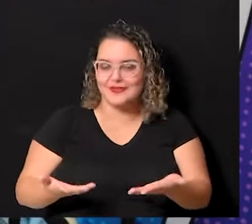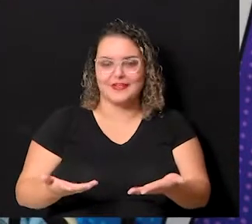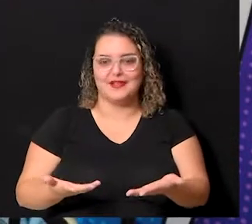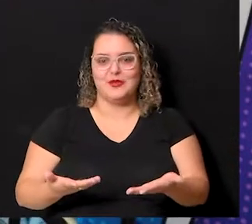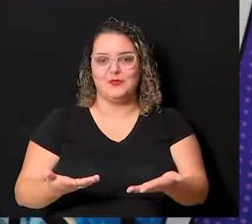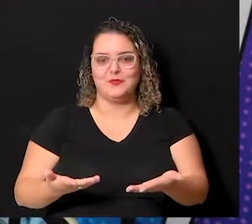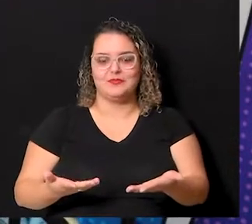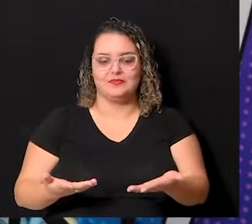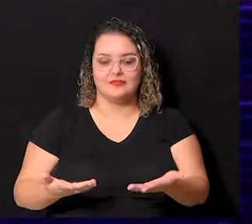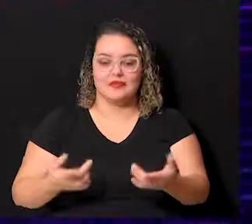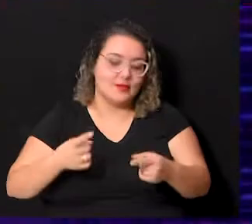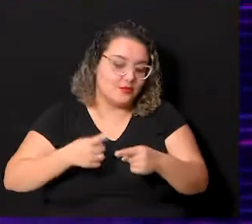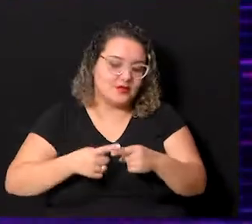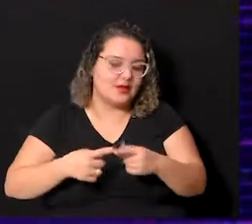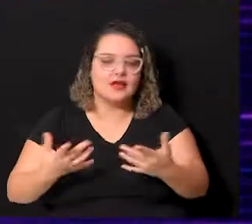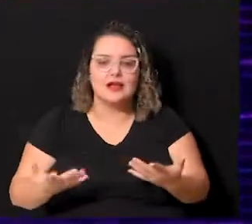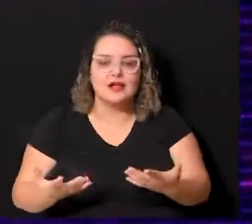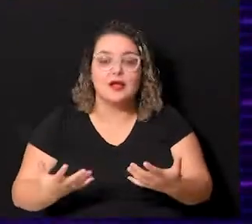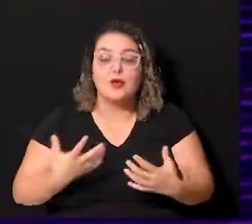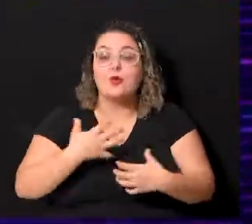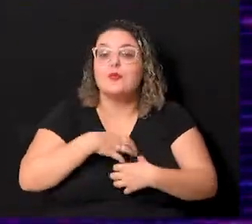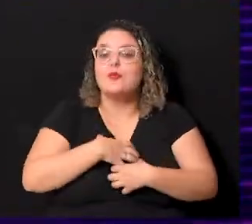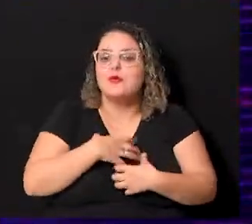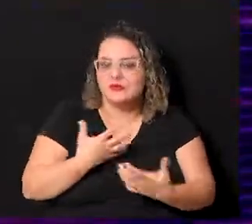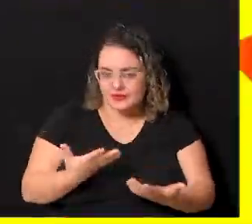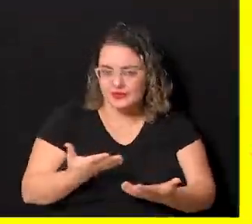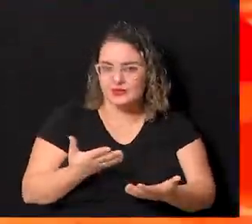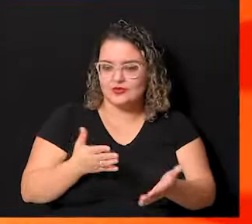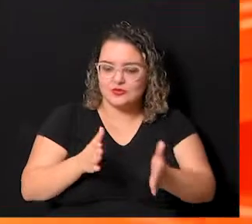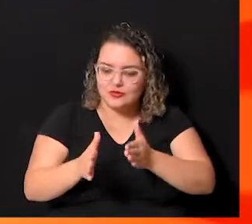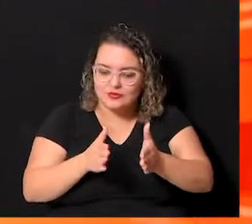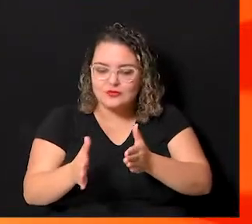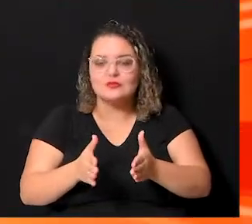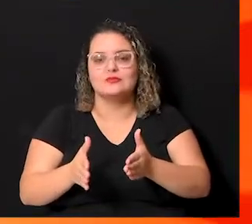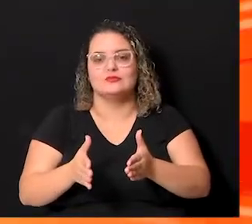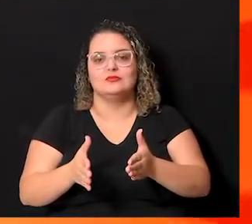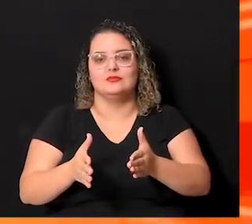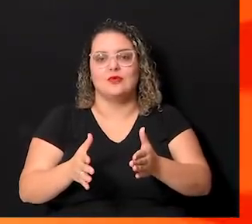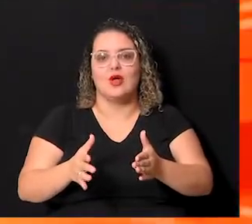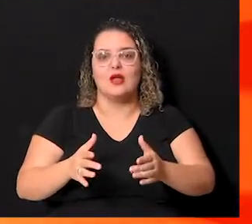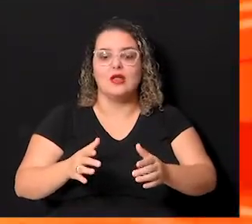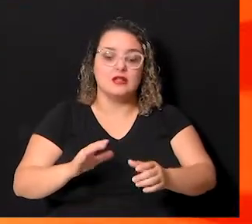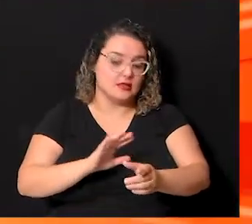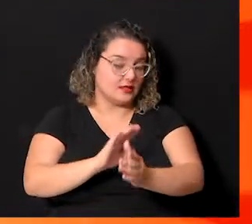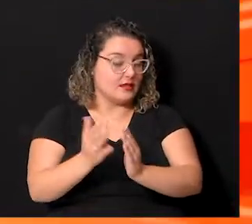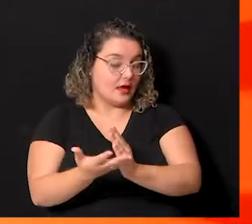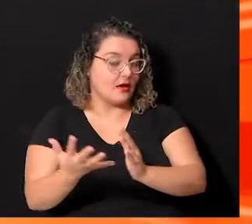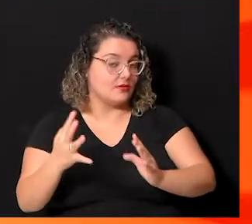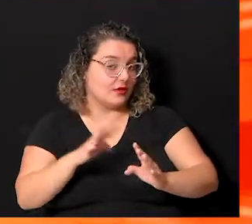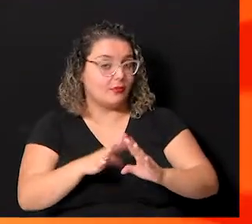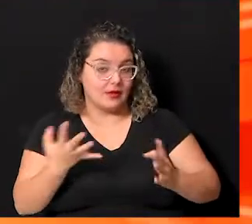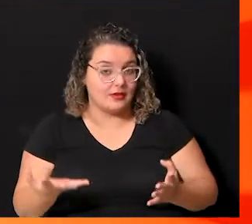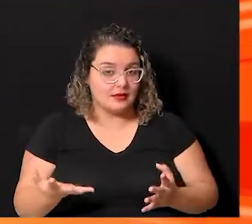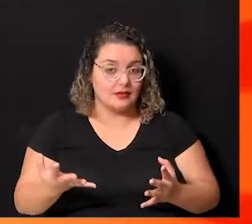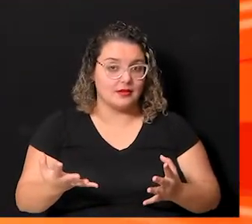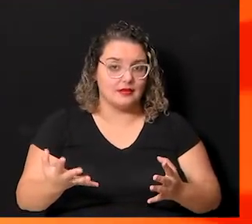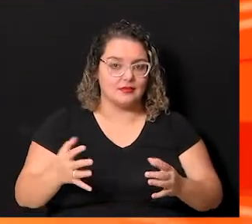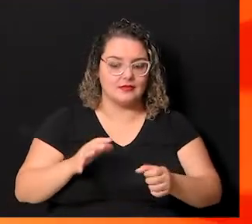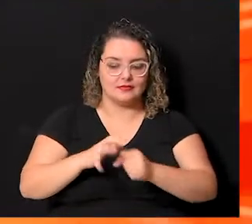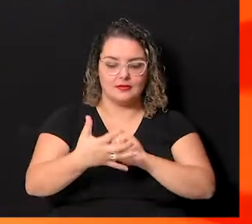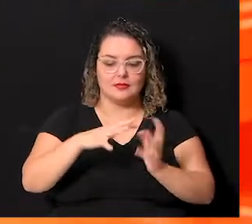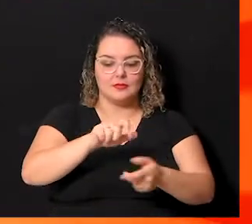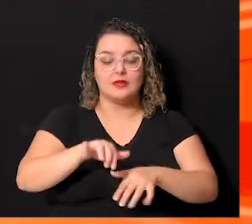E porque é como eu me senti em lockdown na pandemia e como que